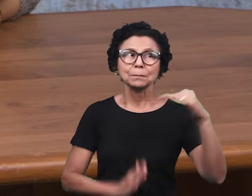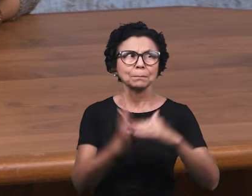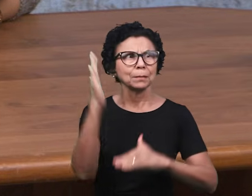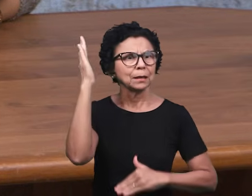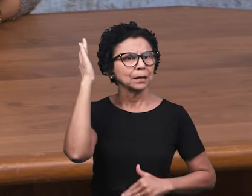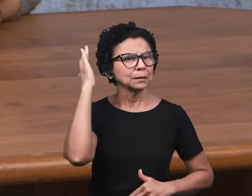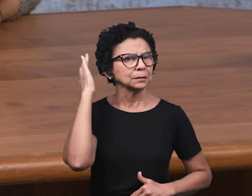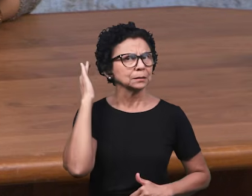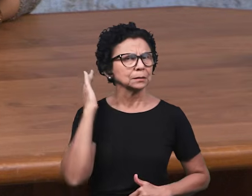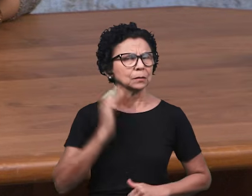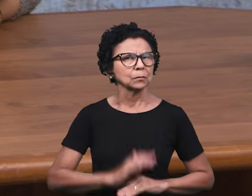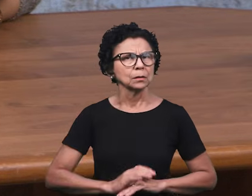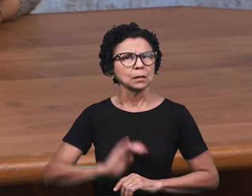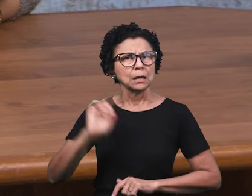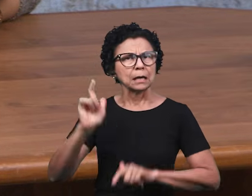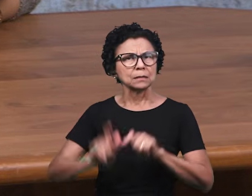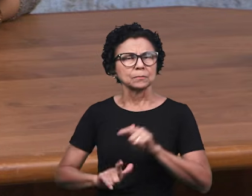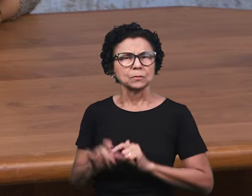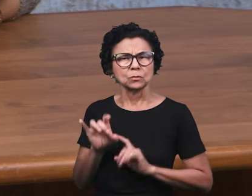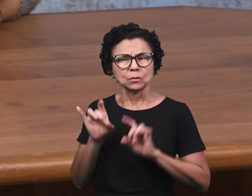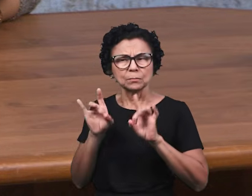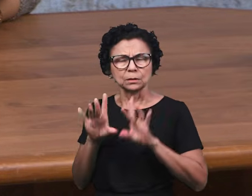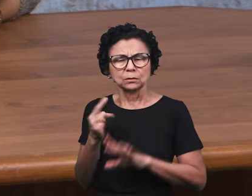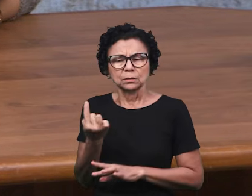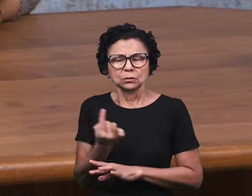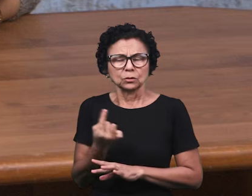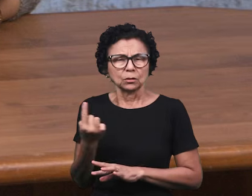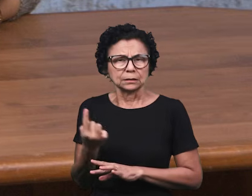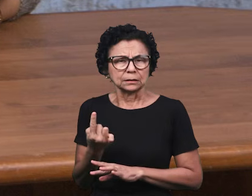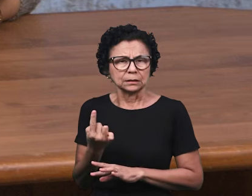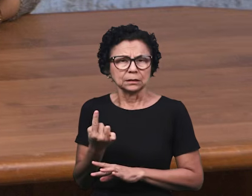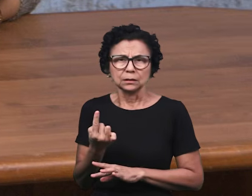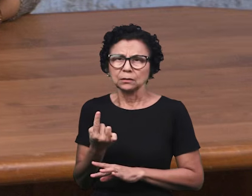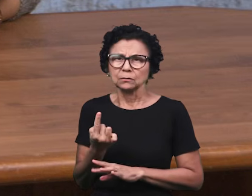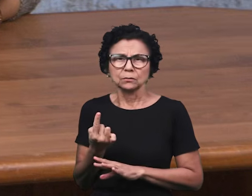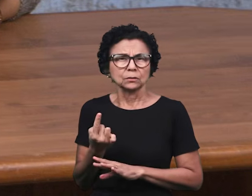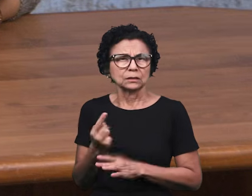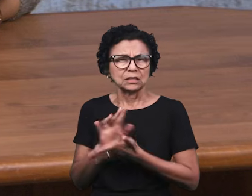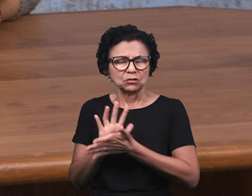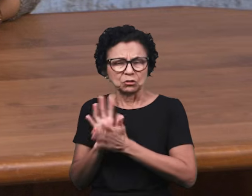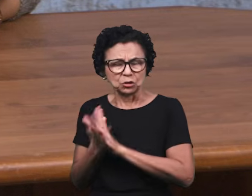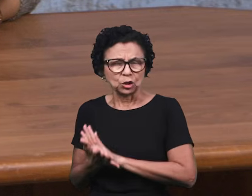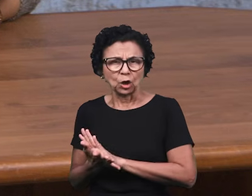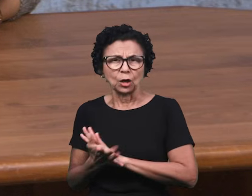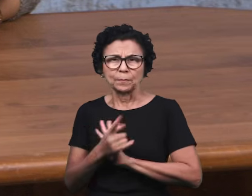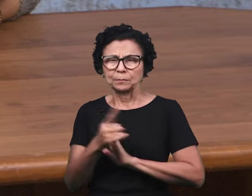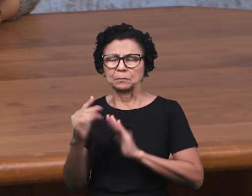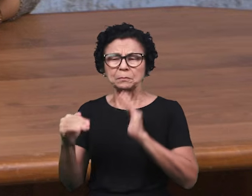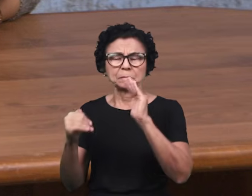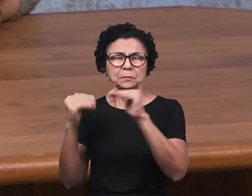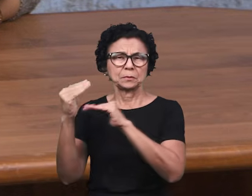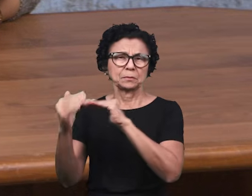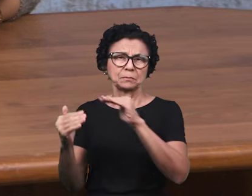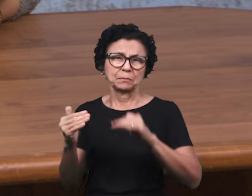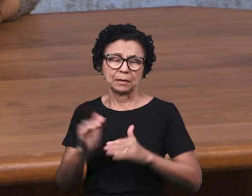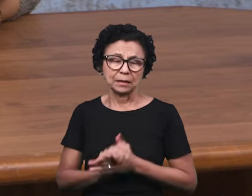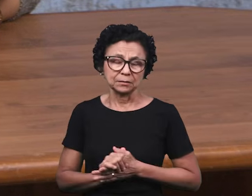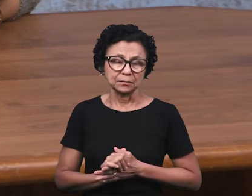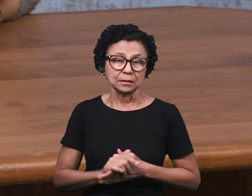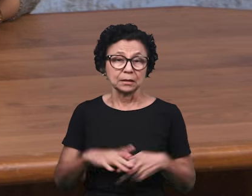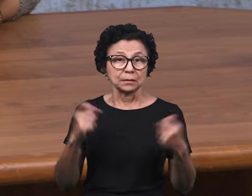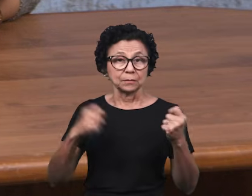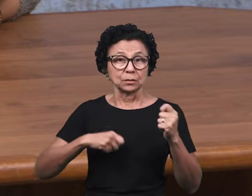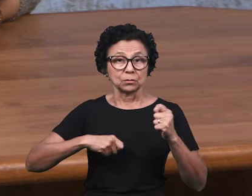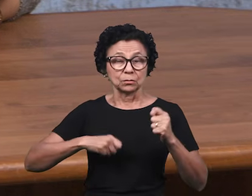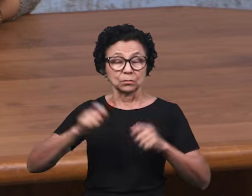julgam a causa do órfão para que eles prosperem, nem julgam o direito dos